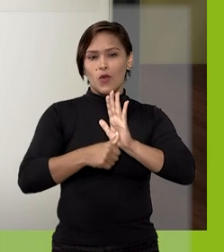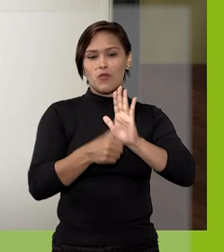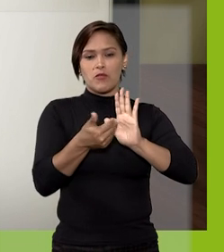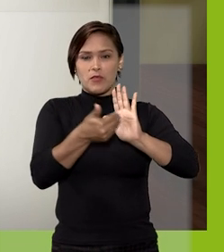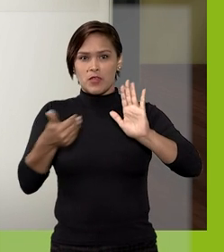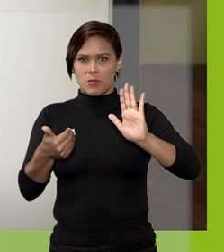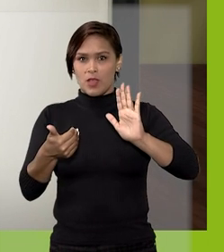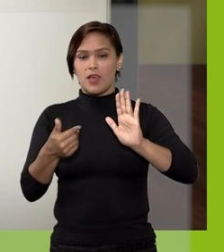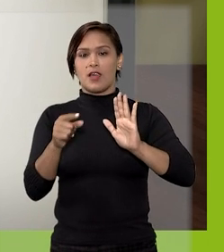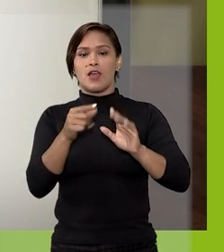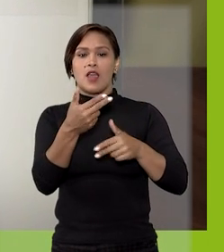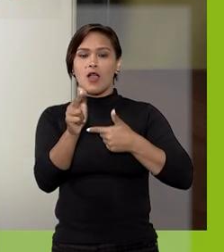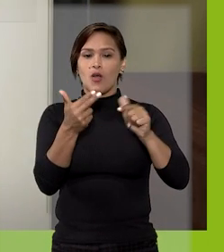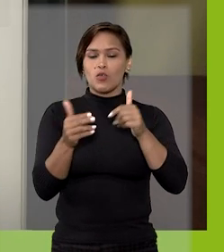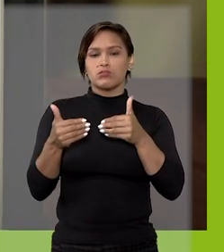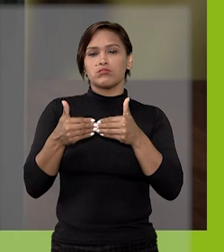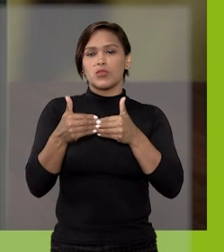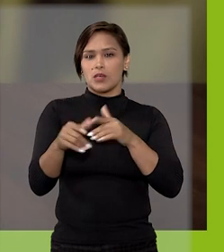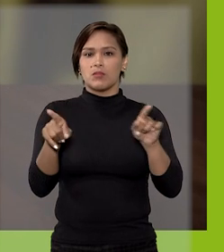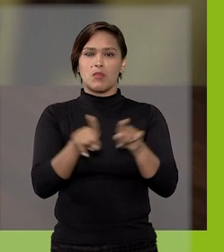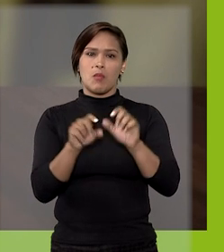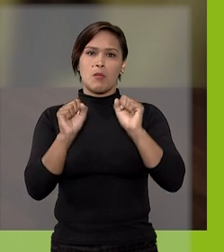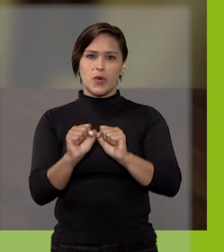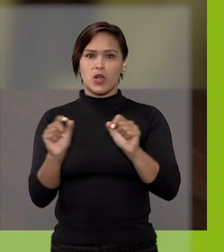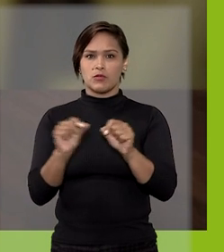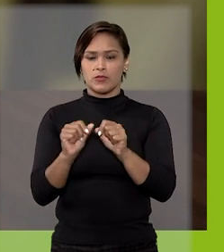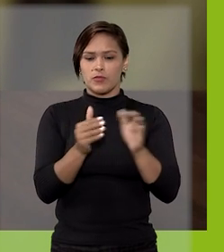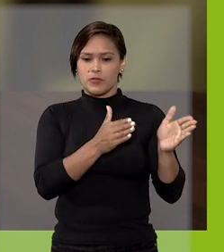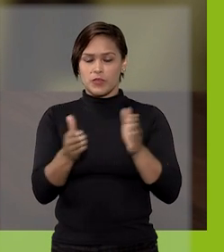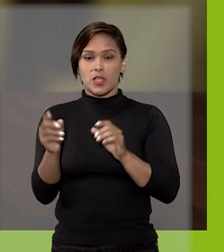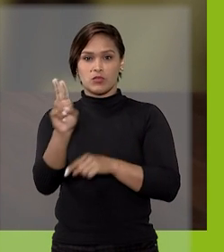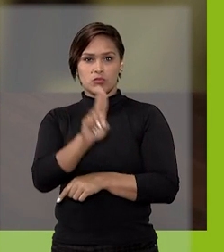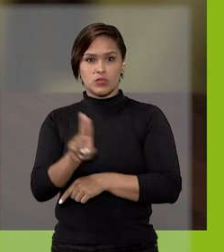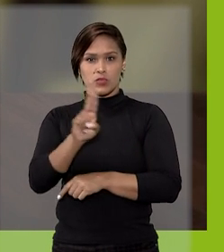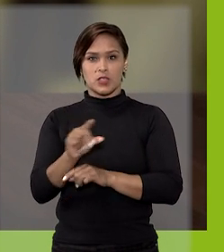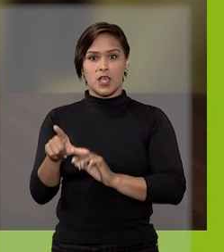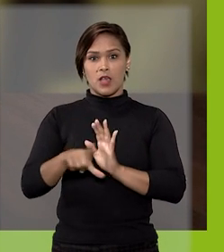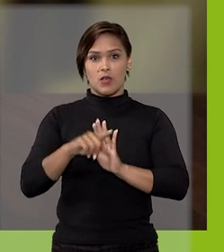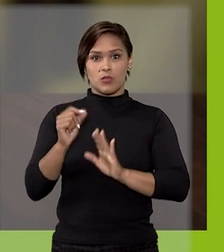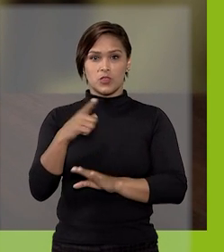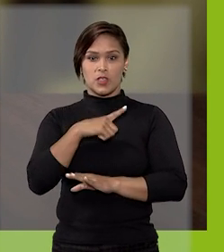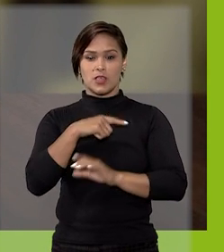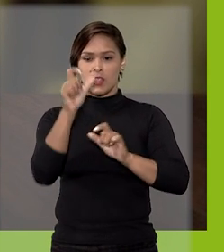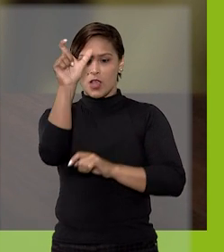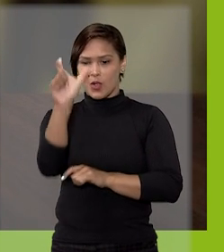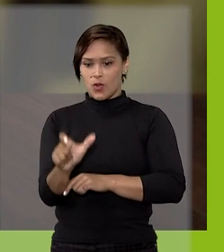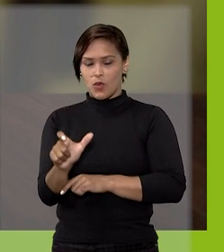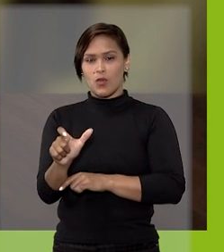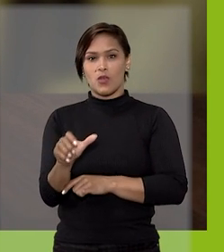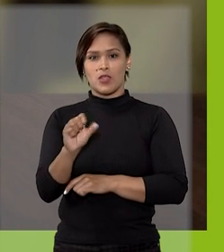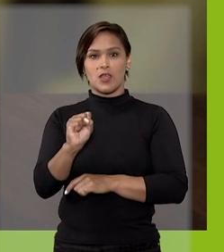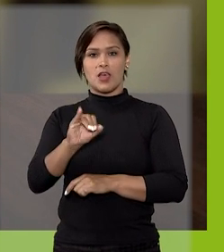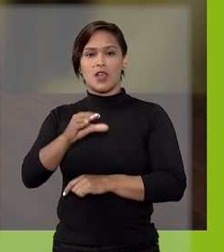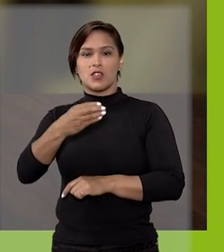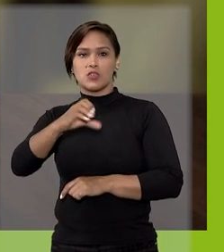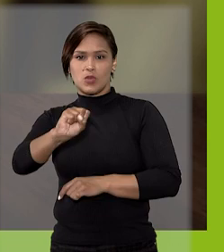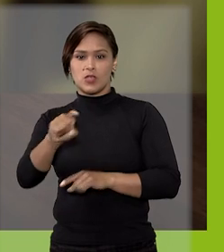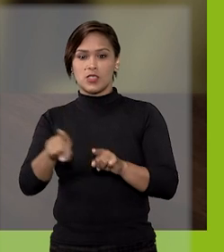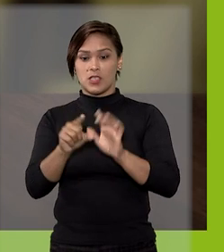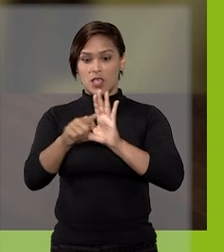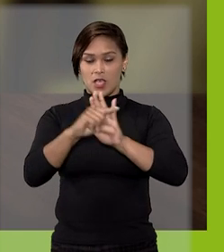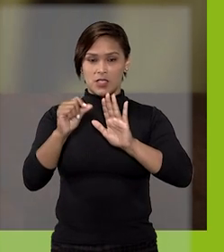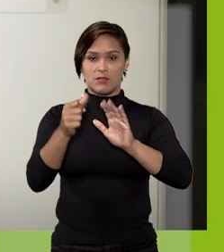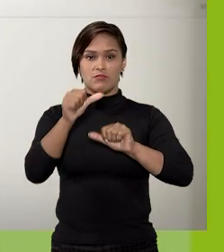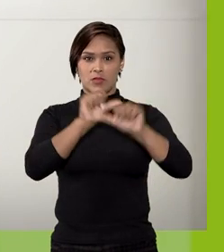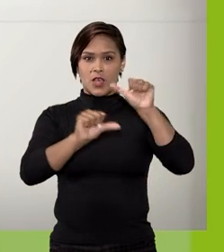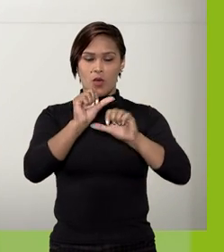a exclusão. Alguns procedimentos também podem ser feitos utilizando os botões existentes na coluna Ações. Por meio deste